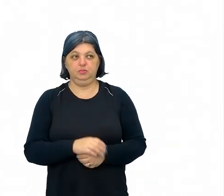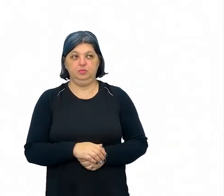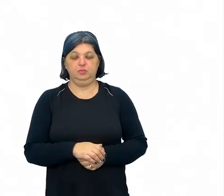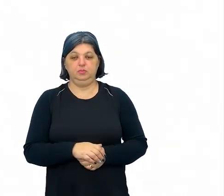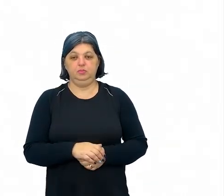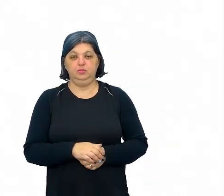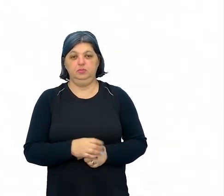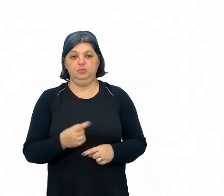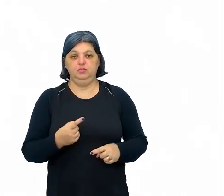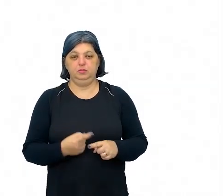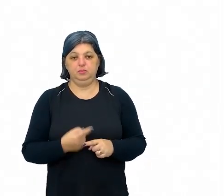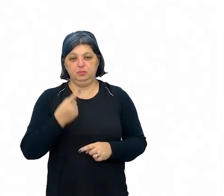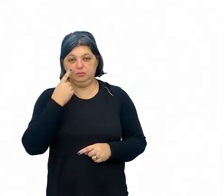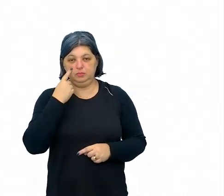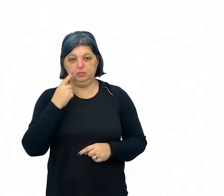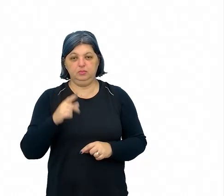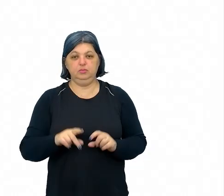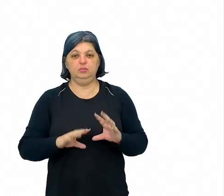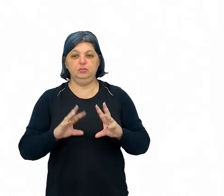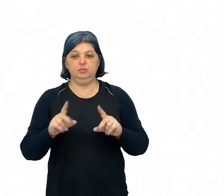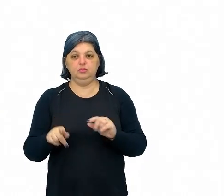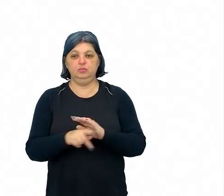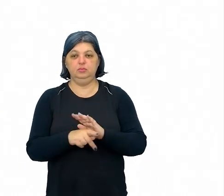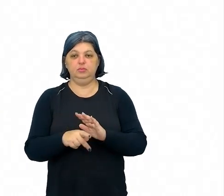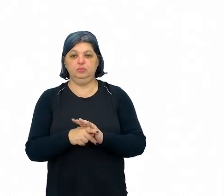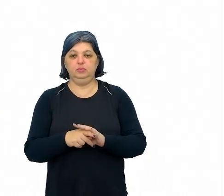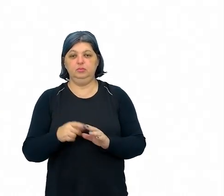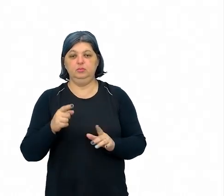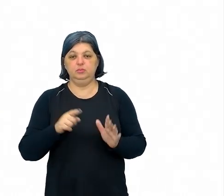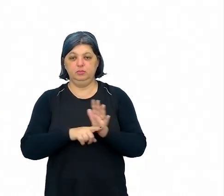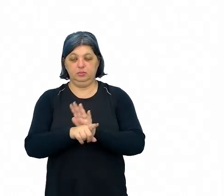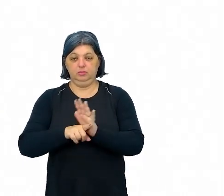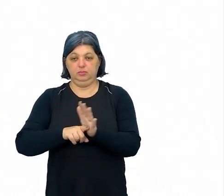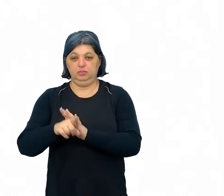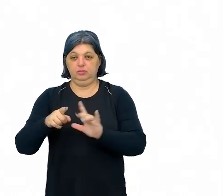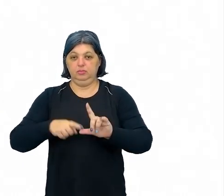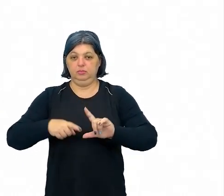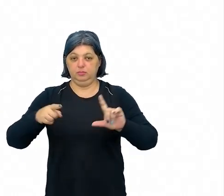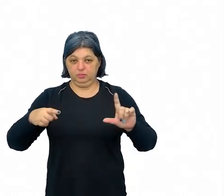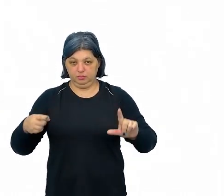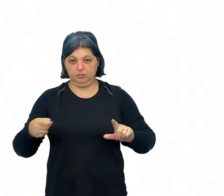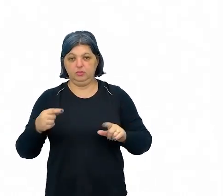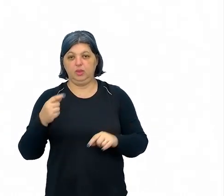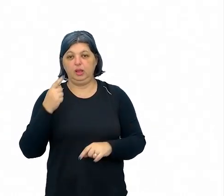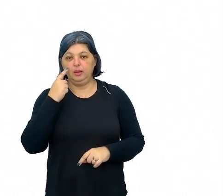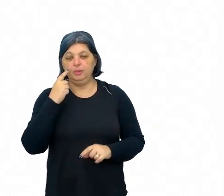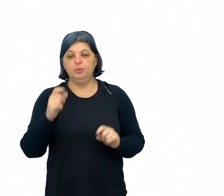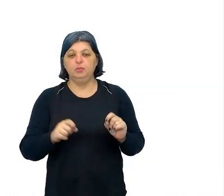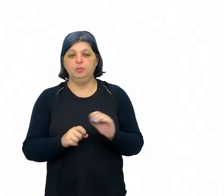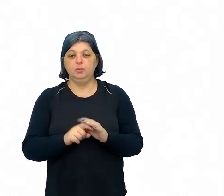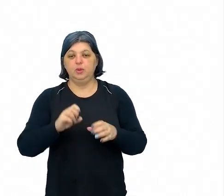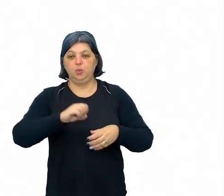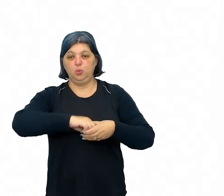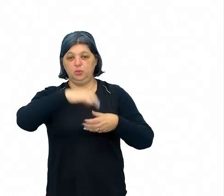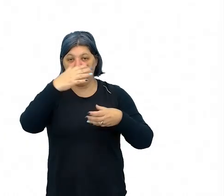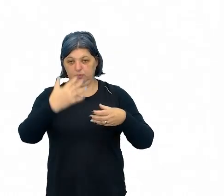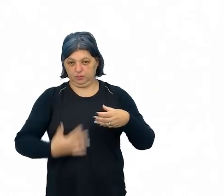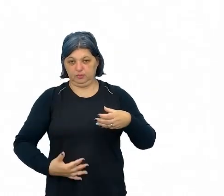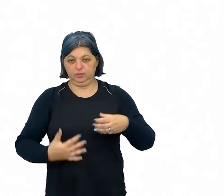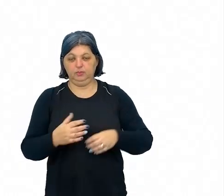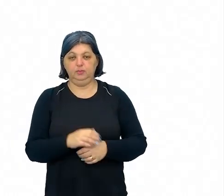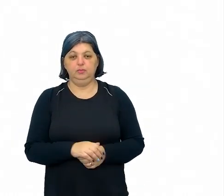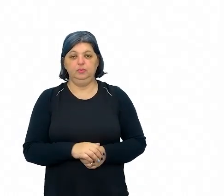E soma das probabilidades de todos os elementos do espaço amostral. Esse aqui praticamente é o conteúdo, né, que a